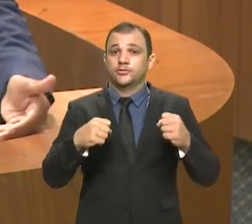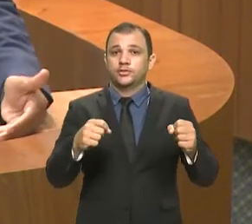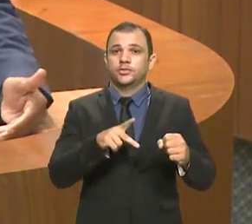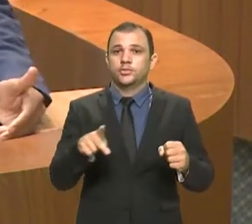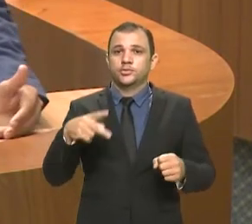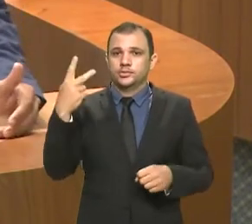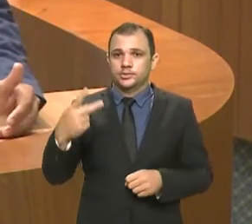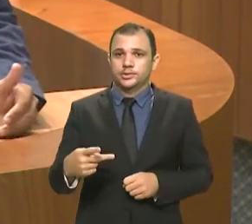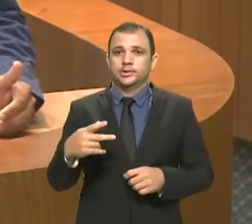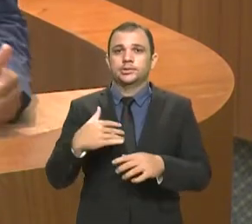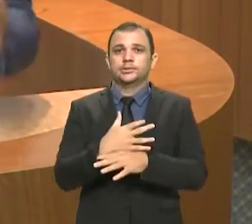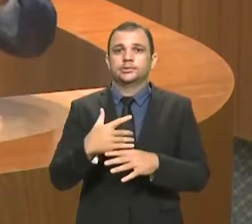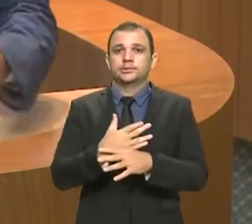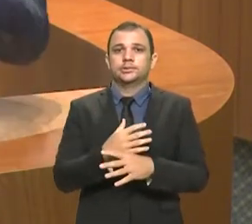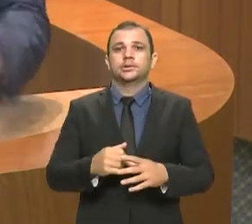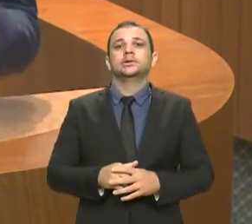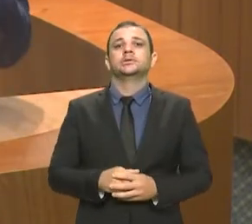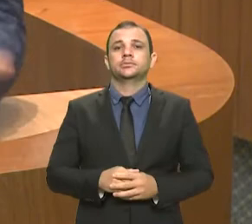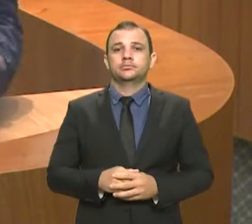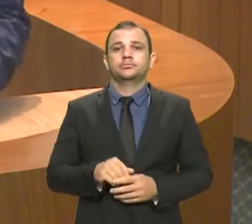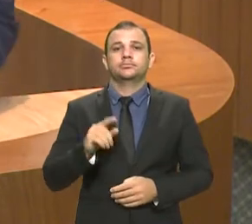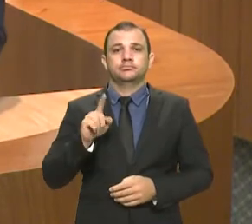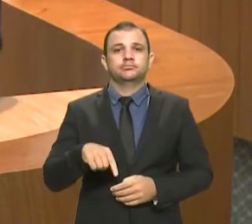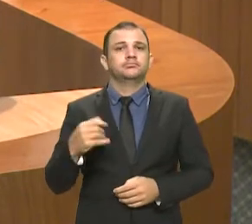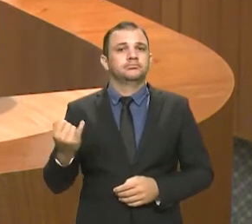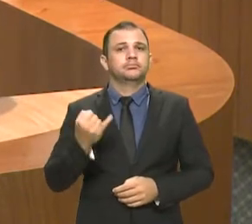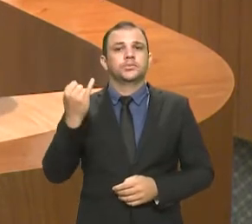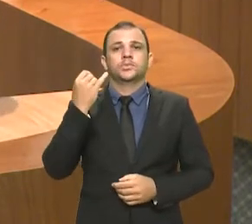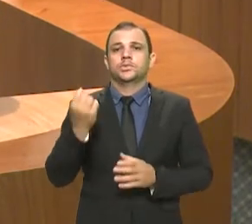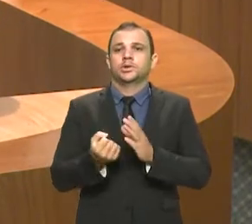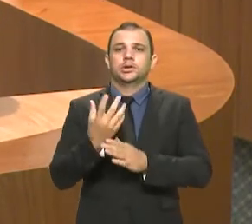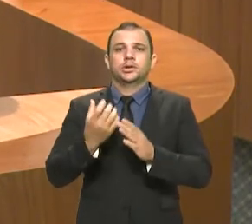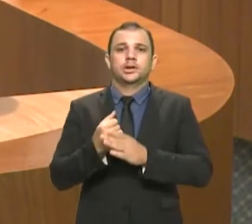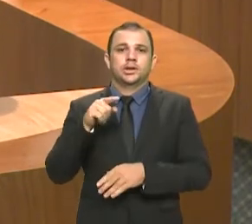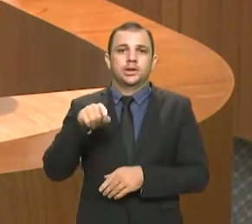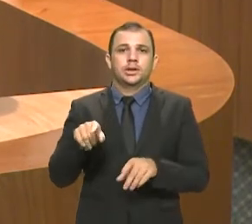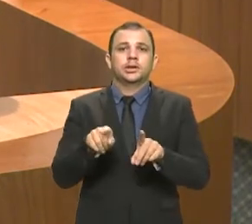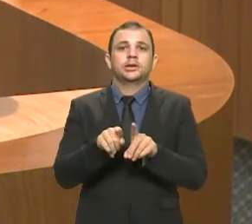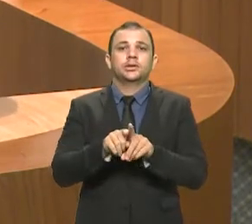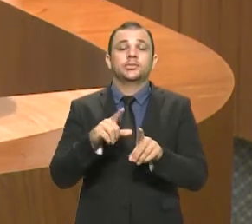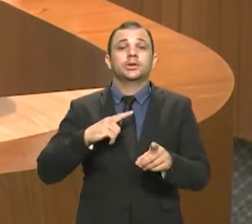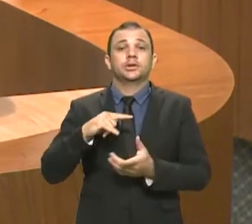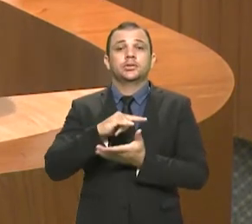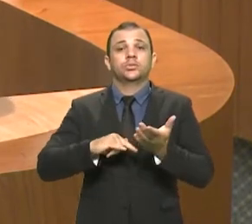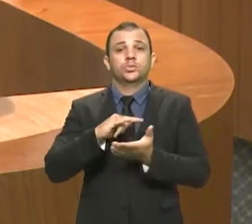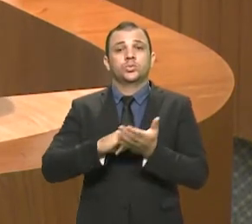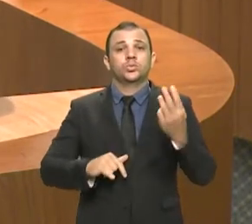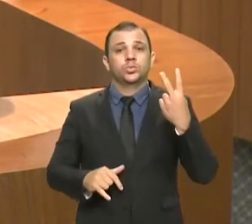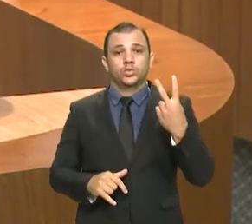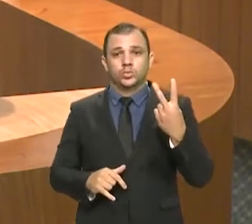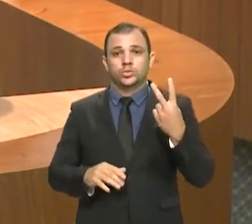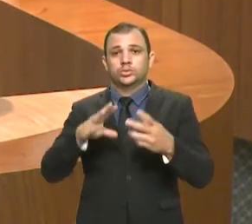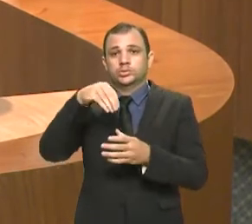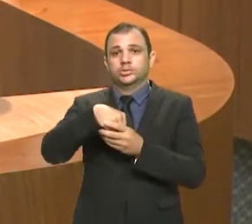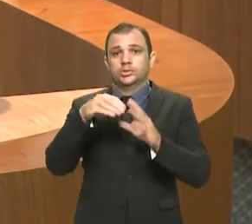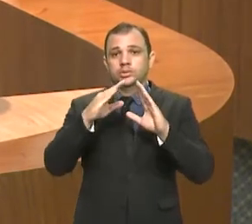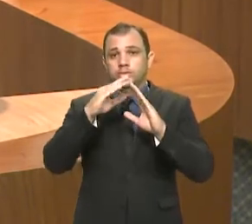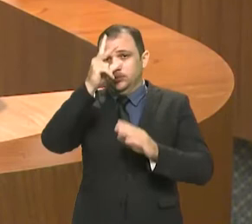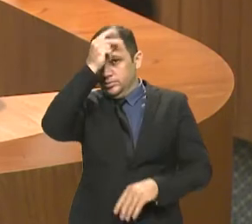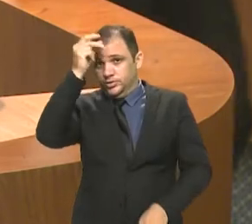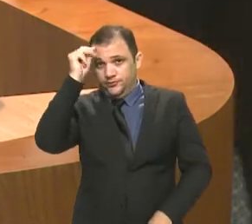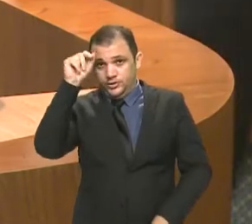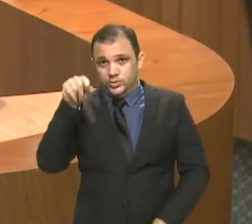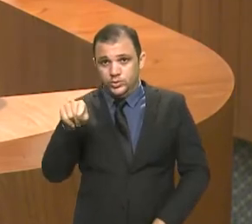muito produtiva na Câmara Municipal. Protocolamos dois documentos na Prefeitura de Sucupira do Riachão, solicitando um reajuste